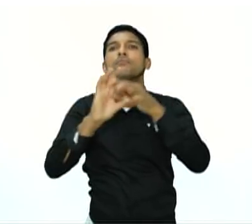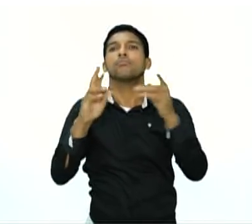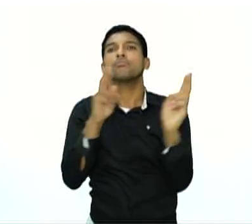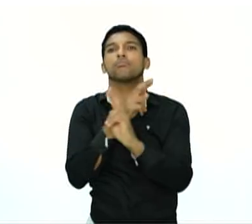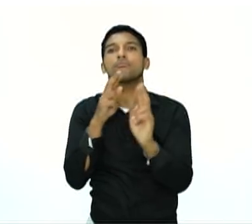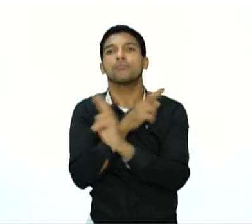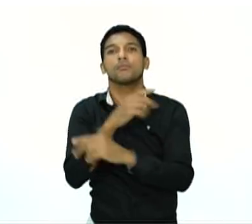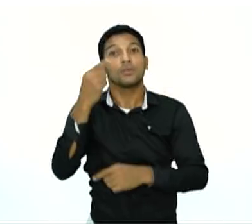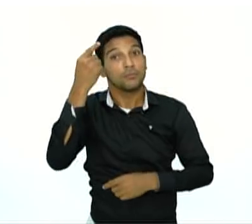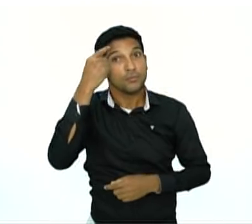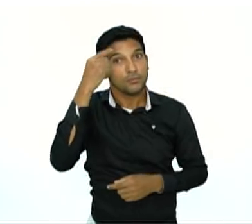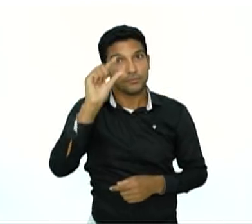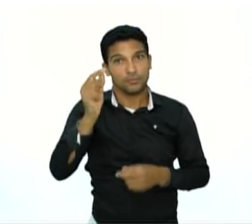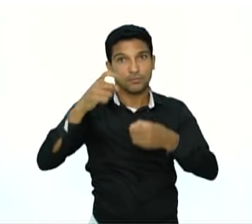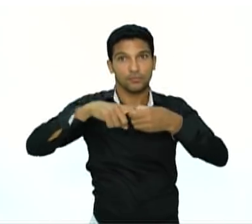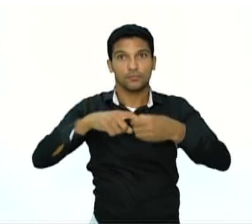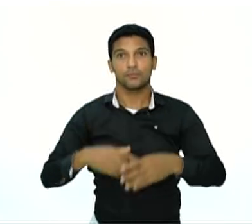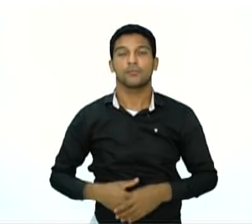vocês.